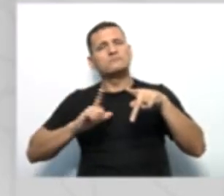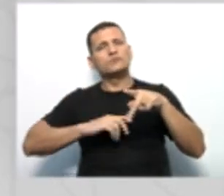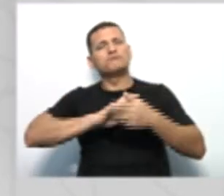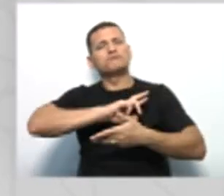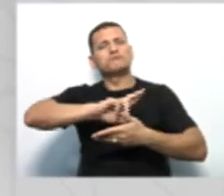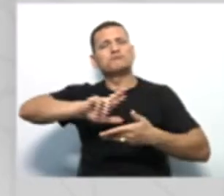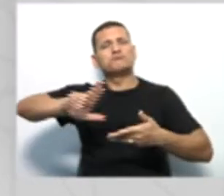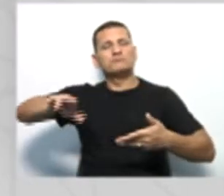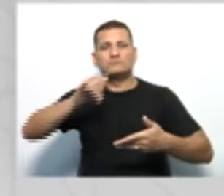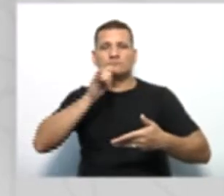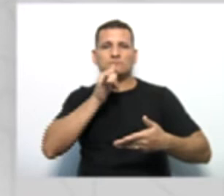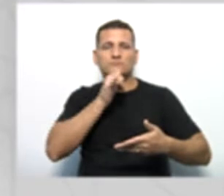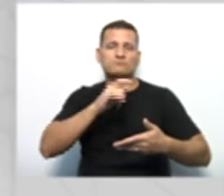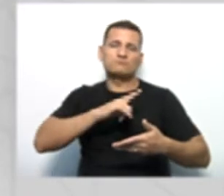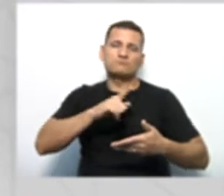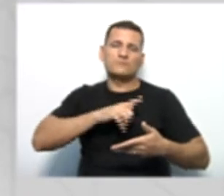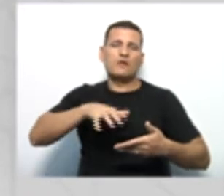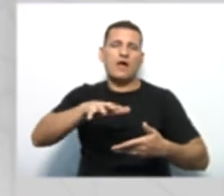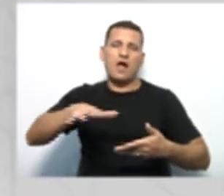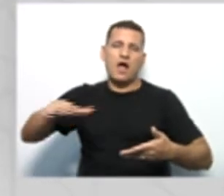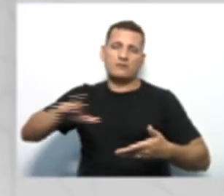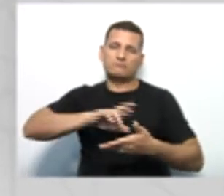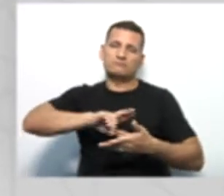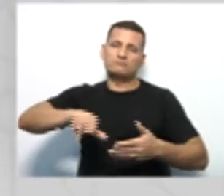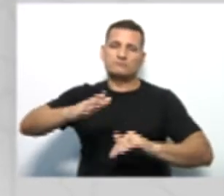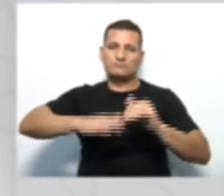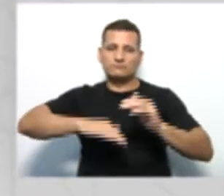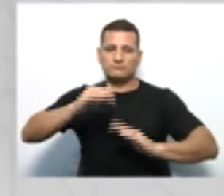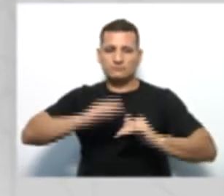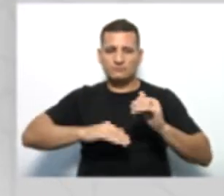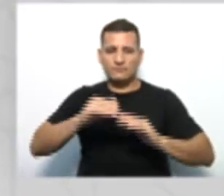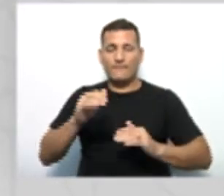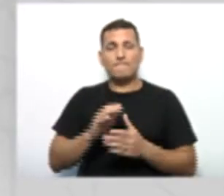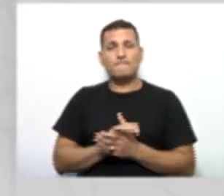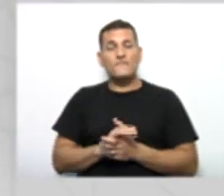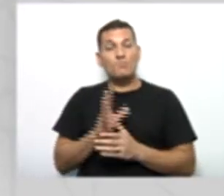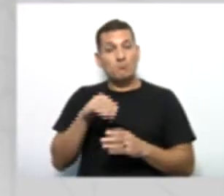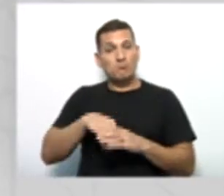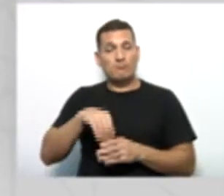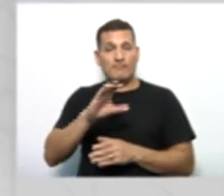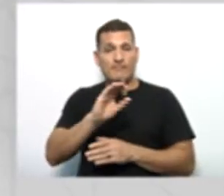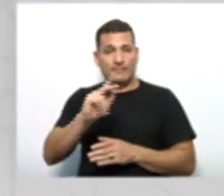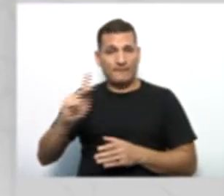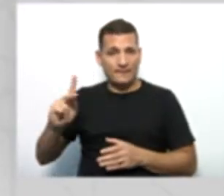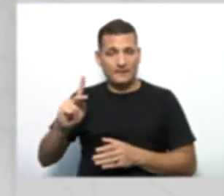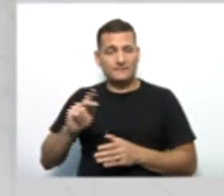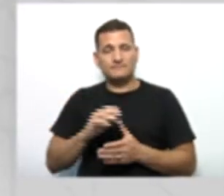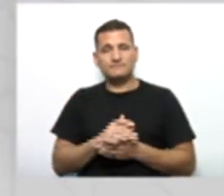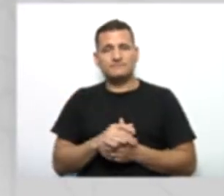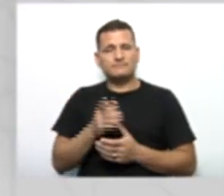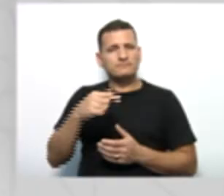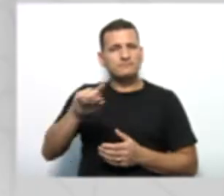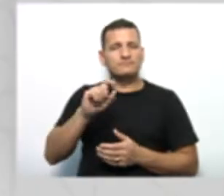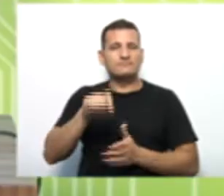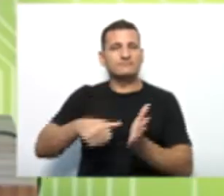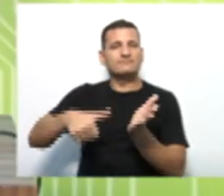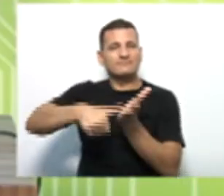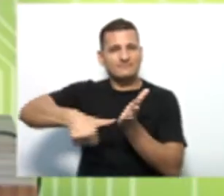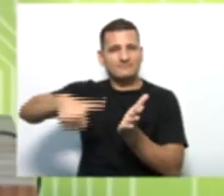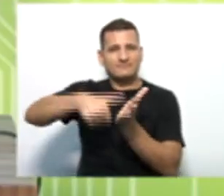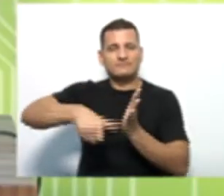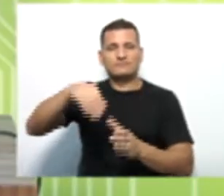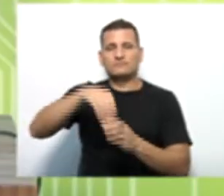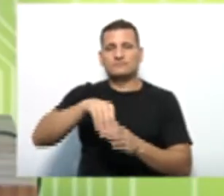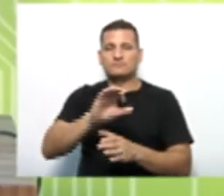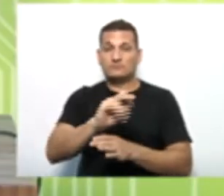citar de diversas outras profissões. E até dentro de uma cooperativa. Quando vocês estiverem associados dentro de uma